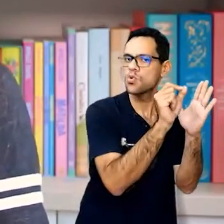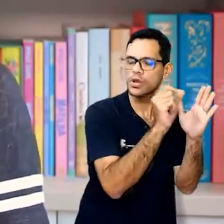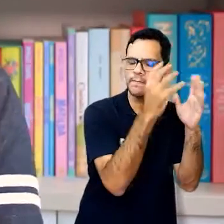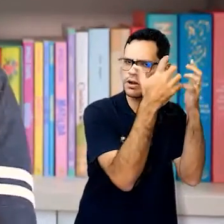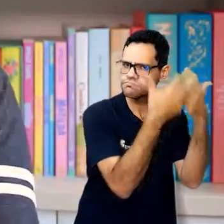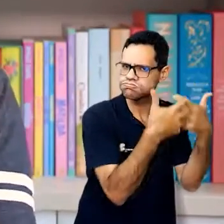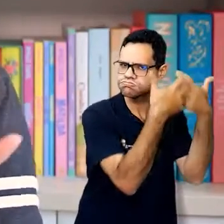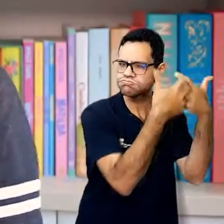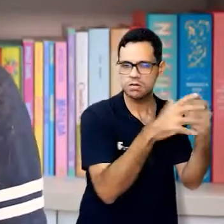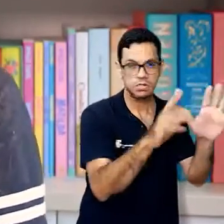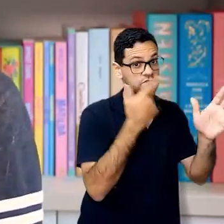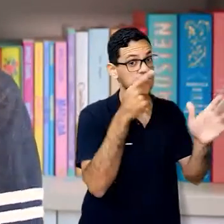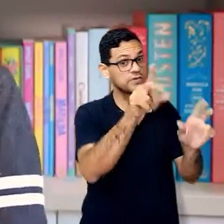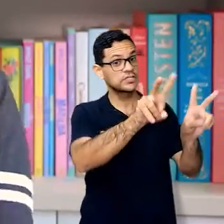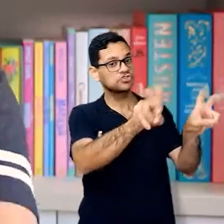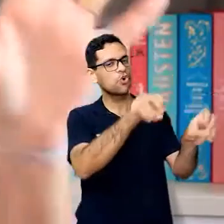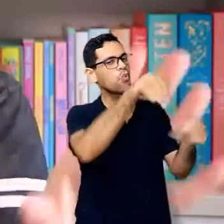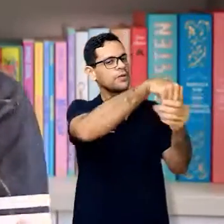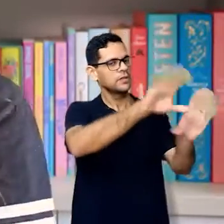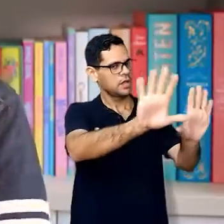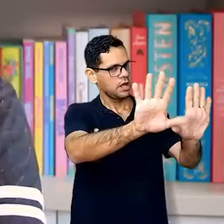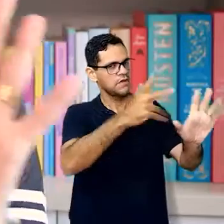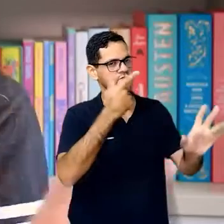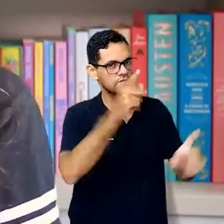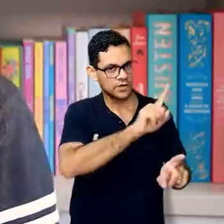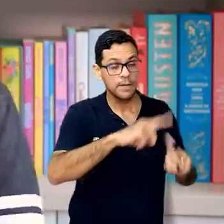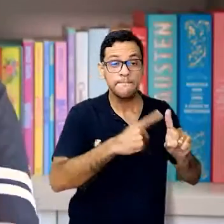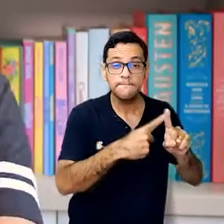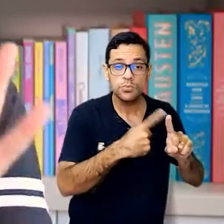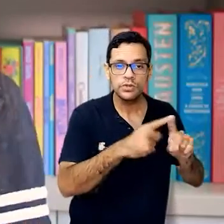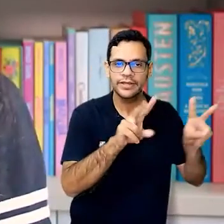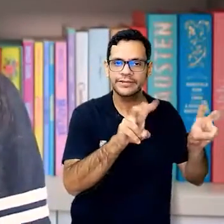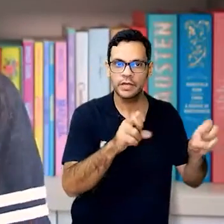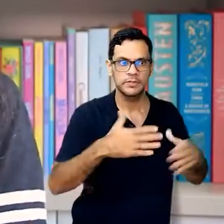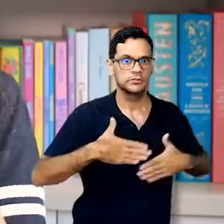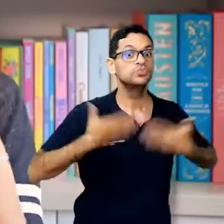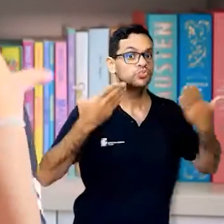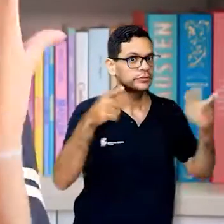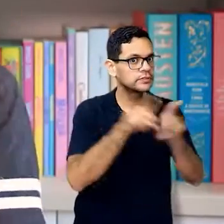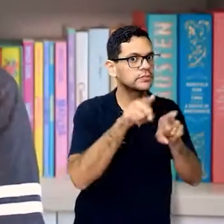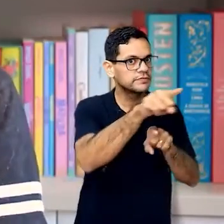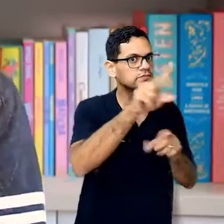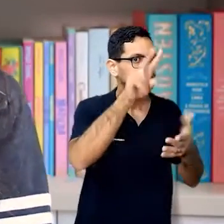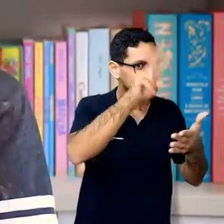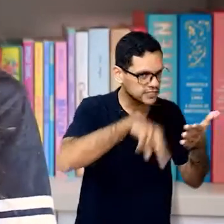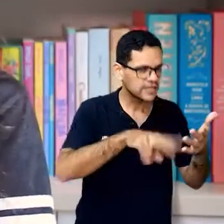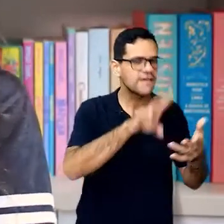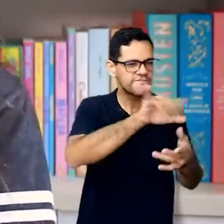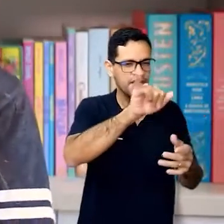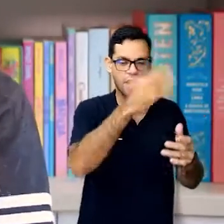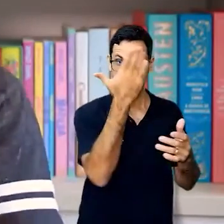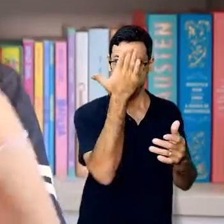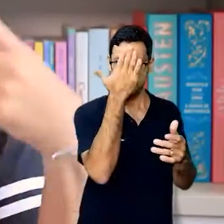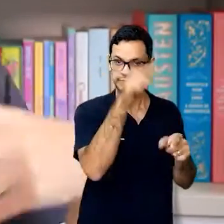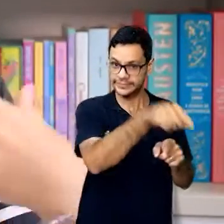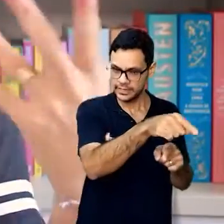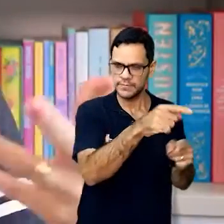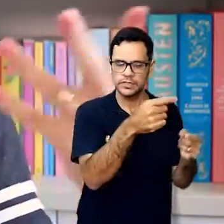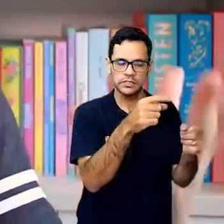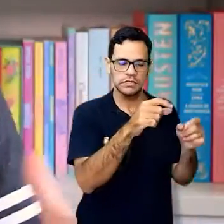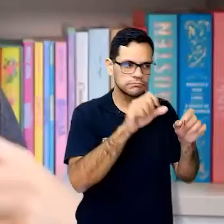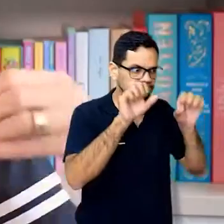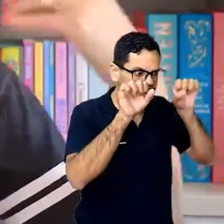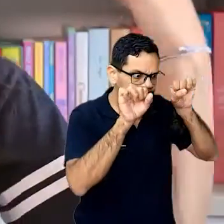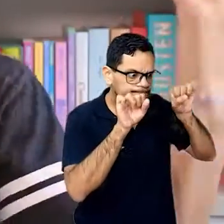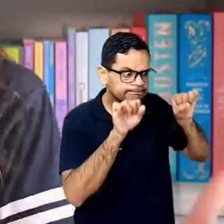importante também, sabe, pra gente refletir. Eu não vou nem falar sobre o que é, qual é essa temática, porque eu acho que é uma surpresa também quando você tá lendo, você vai